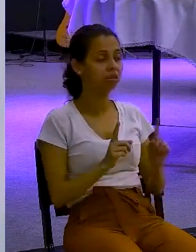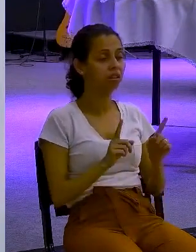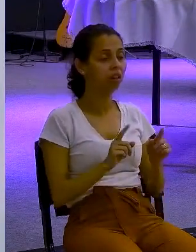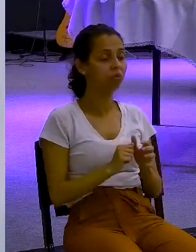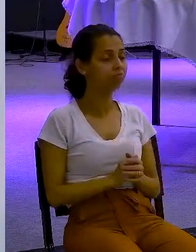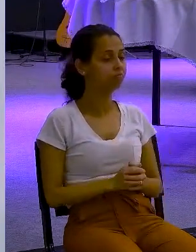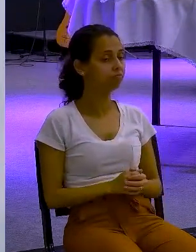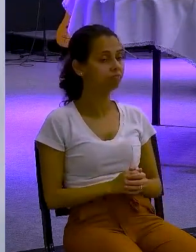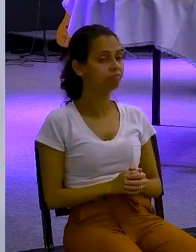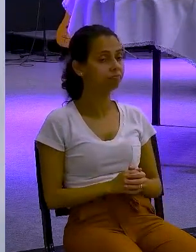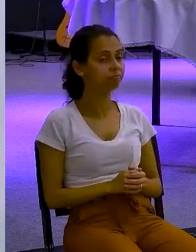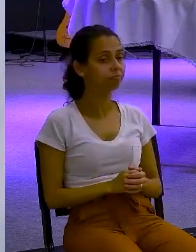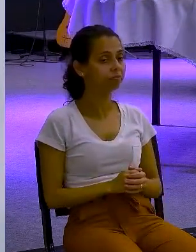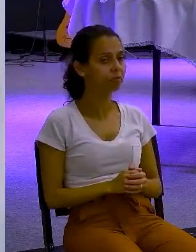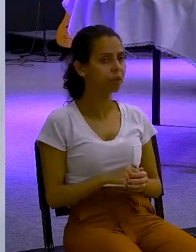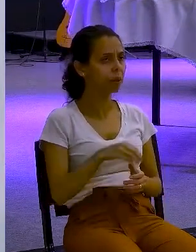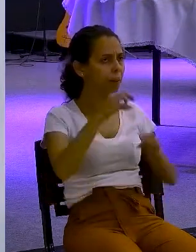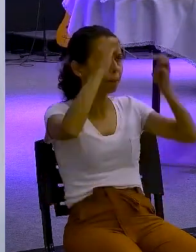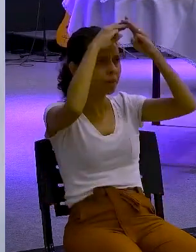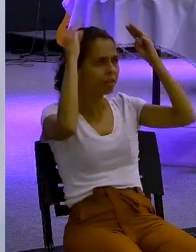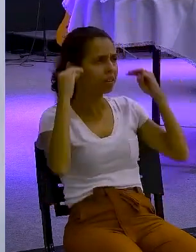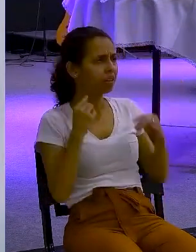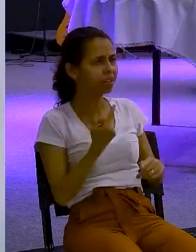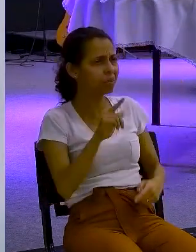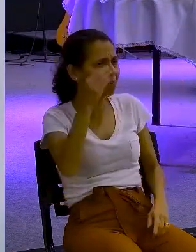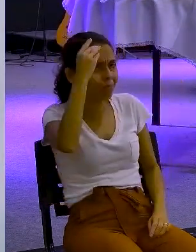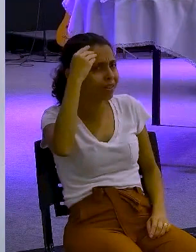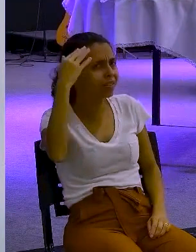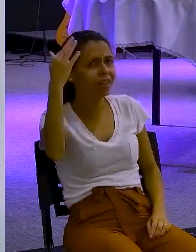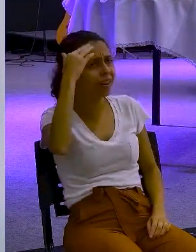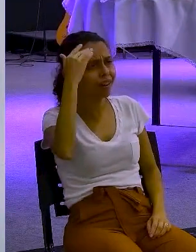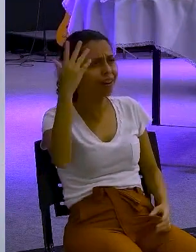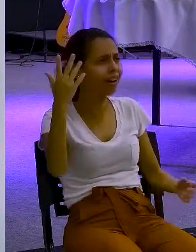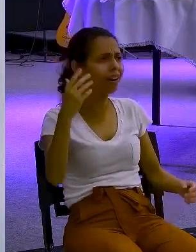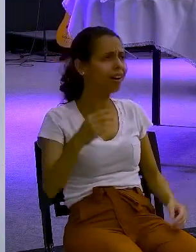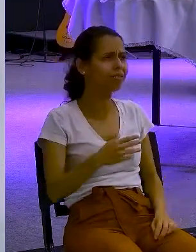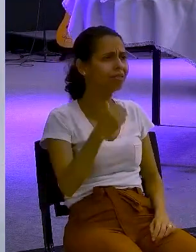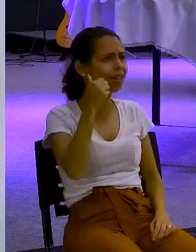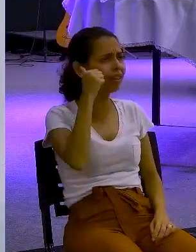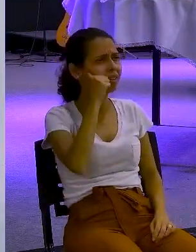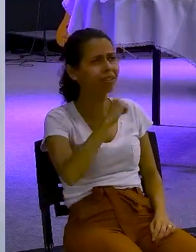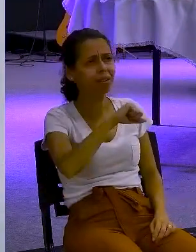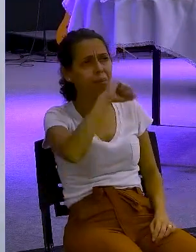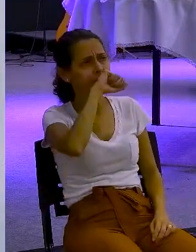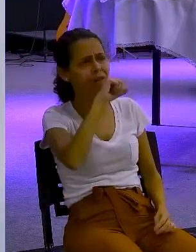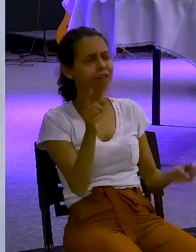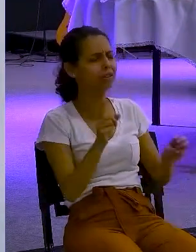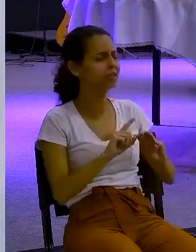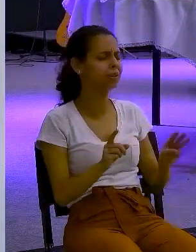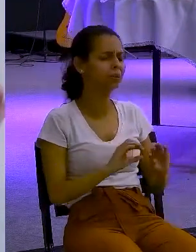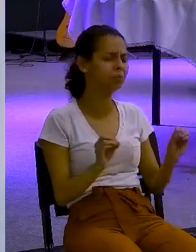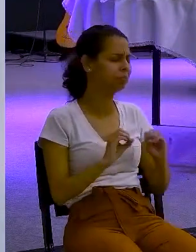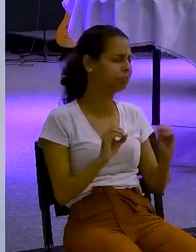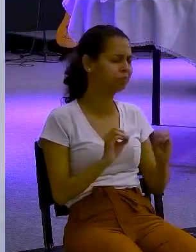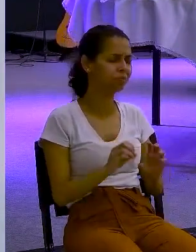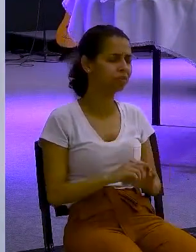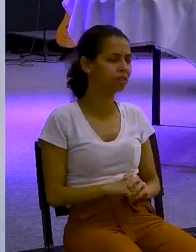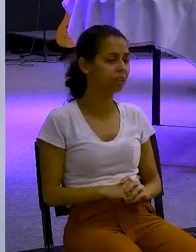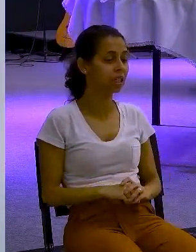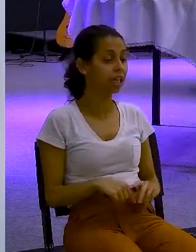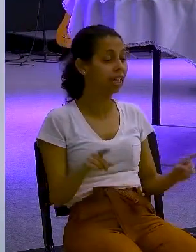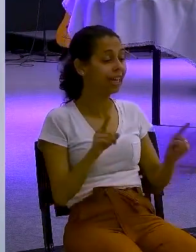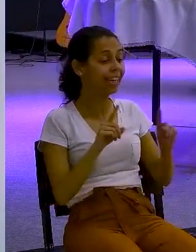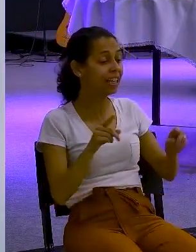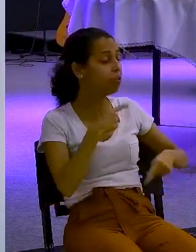mãe. Não havia qualquer expectativa de que Maria fosse ser mãe por aqueles dias. Ela não contou a